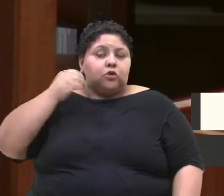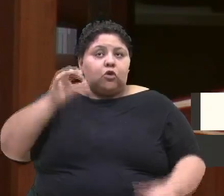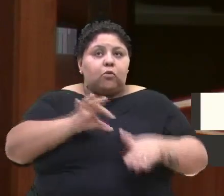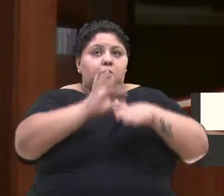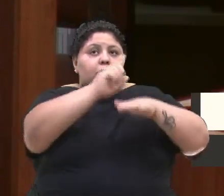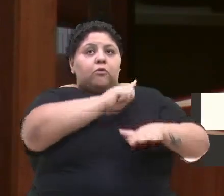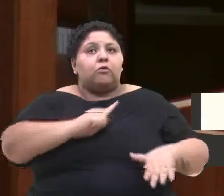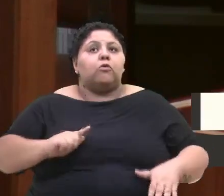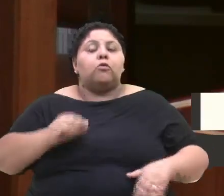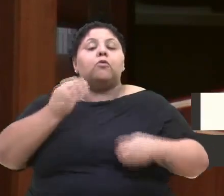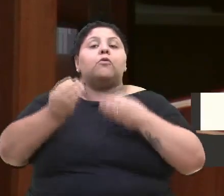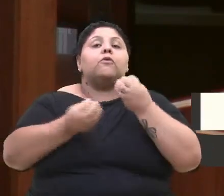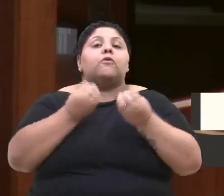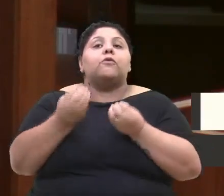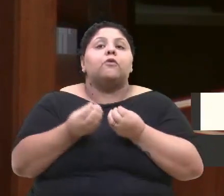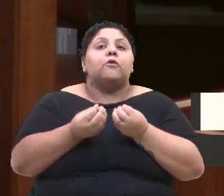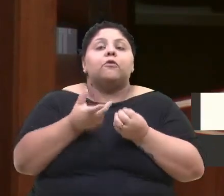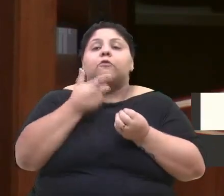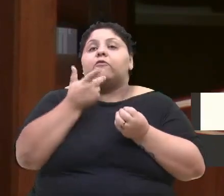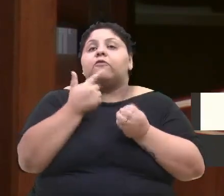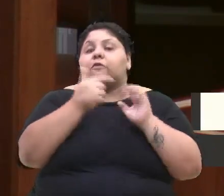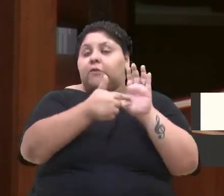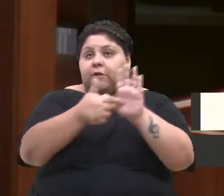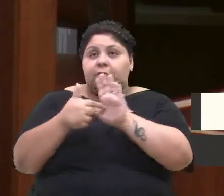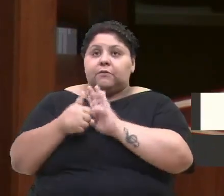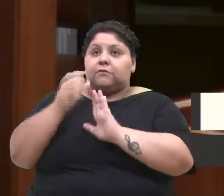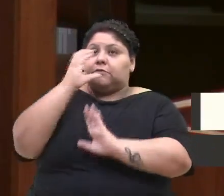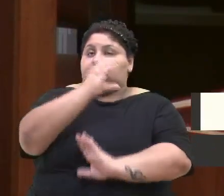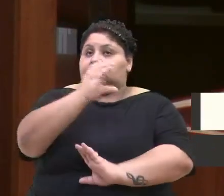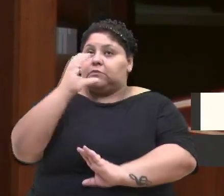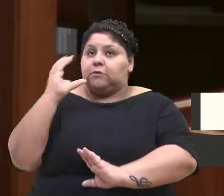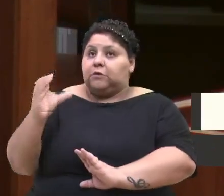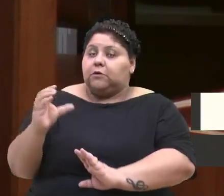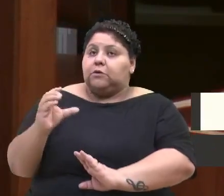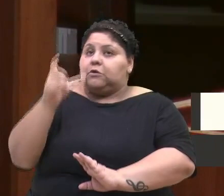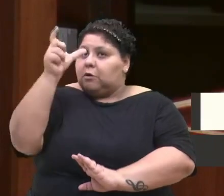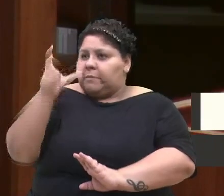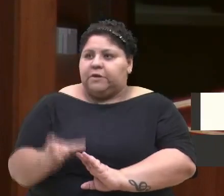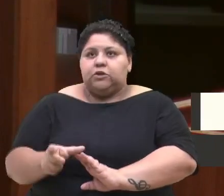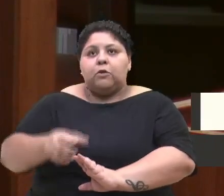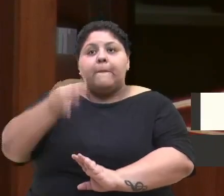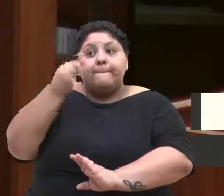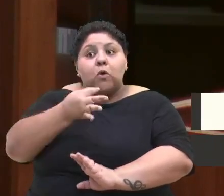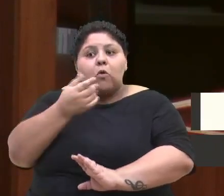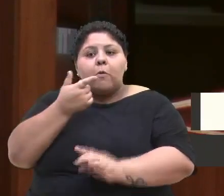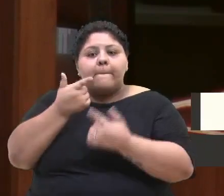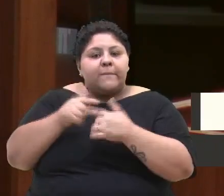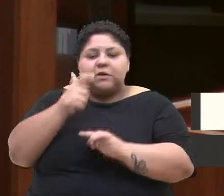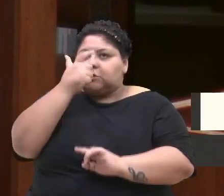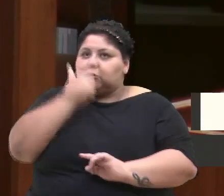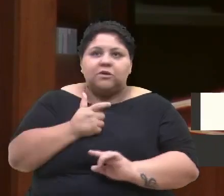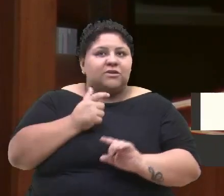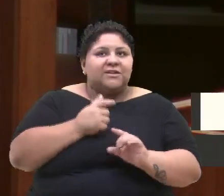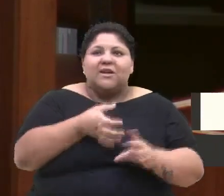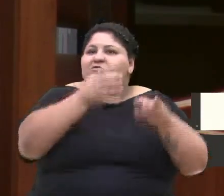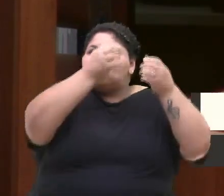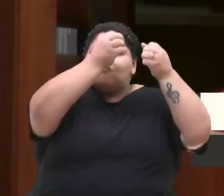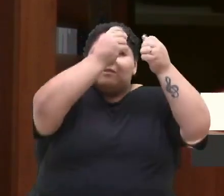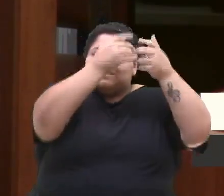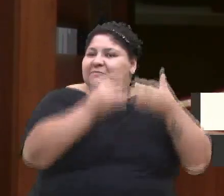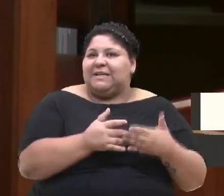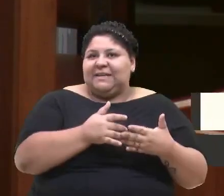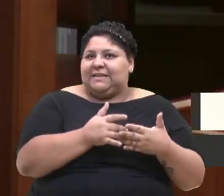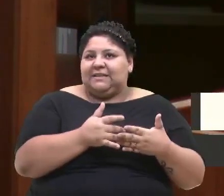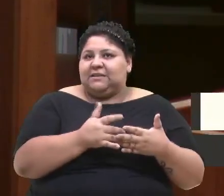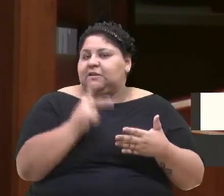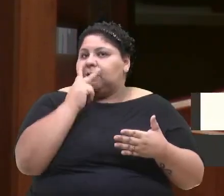é o caso. Destaco aqui esse CC, alguém extremamente competente, mas eu acho que não se justifica, né? Da mesma forma, se nós